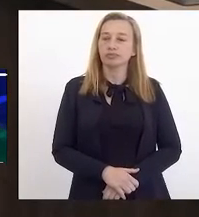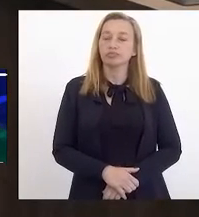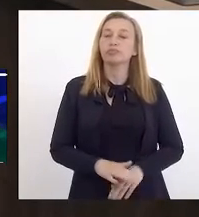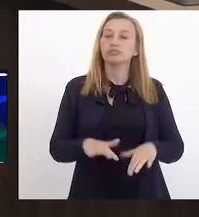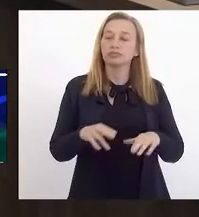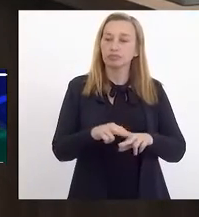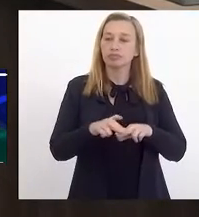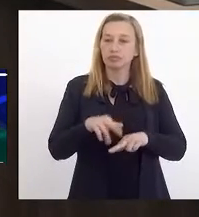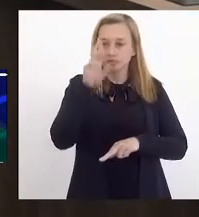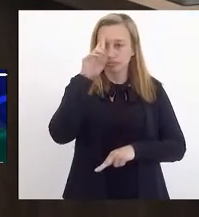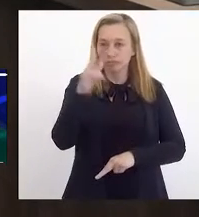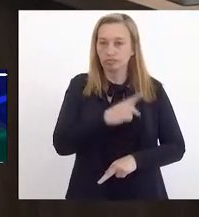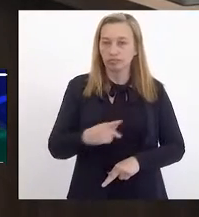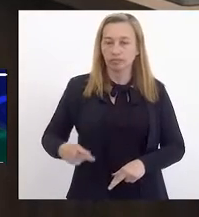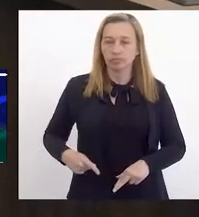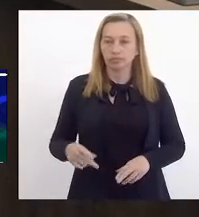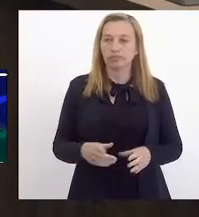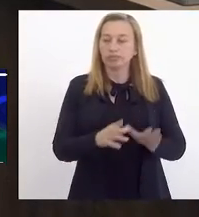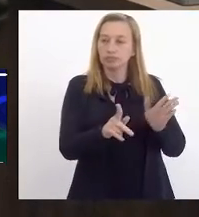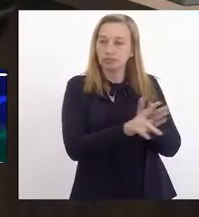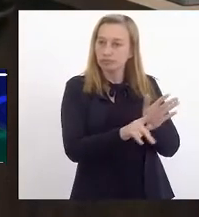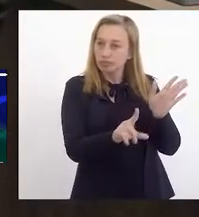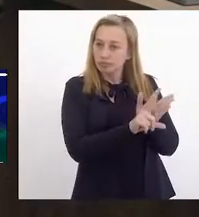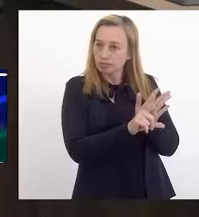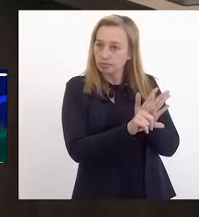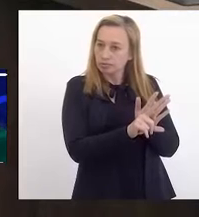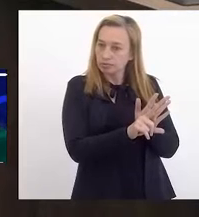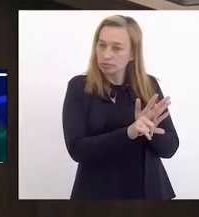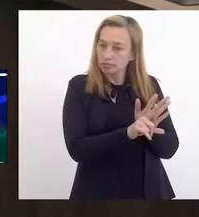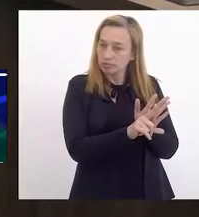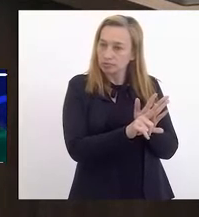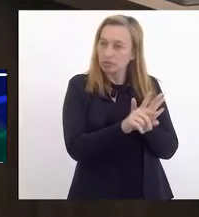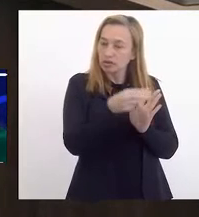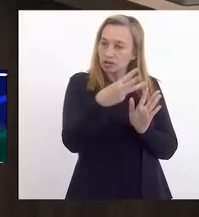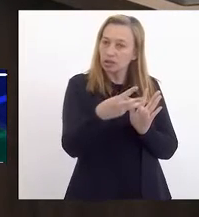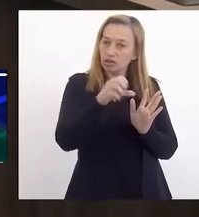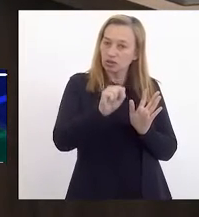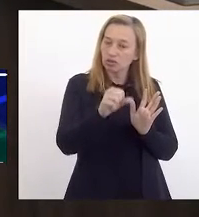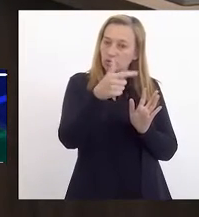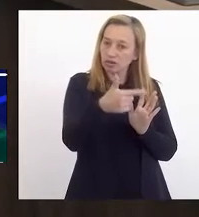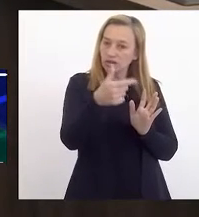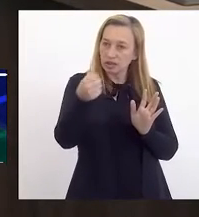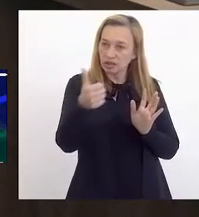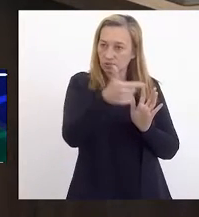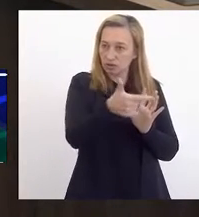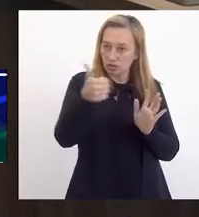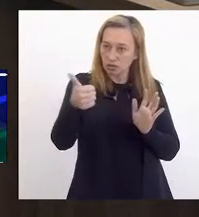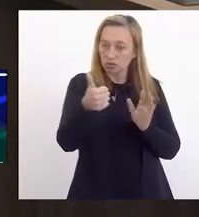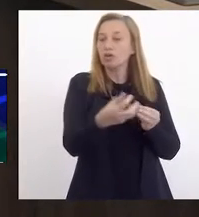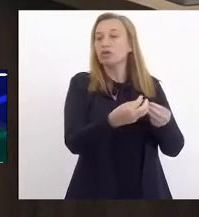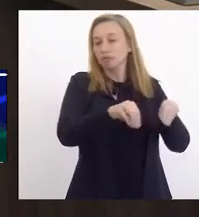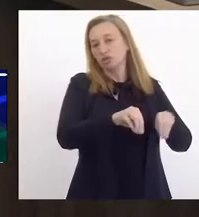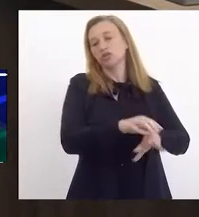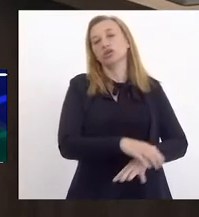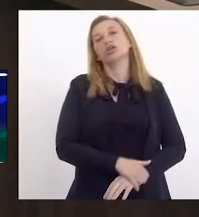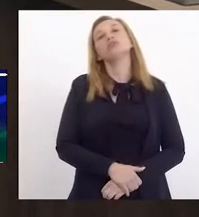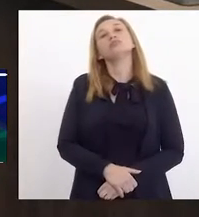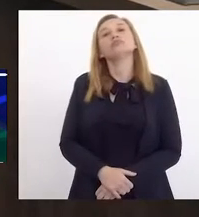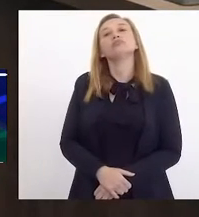Portanto, senhor presidente, o projeto de lei 3826 de 21 encontra-se